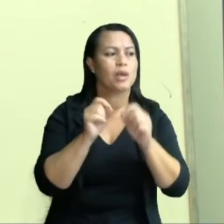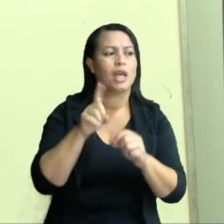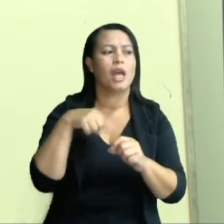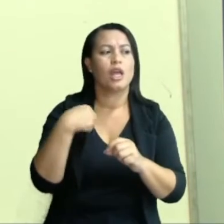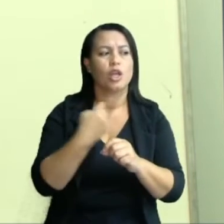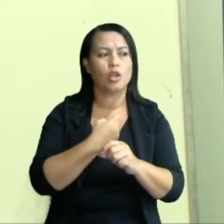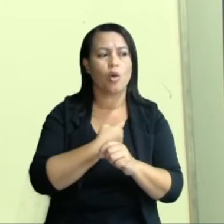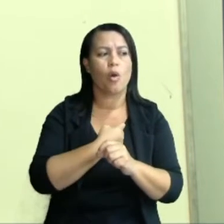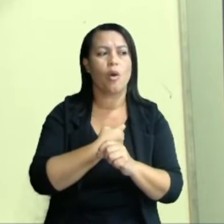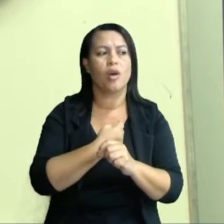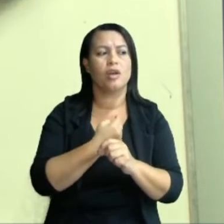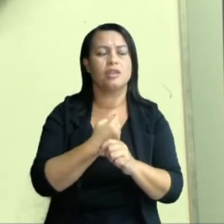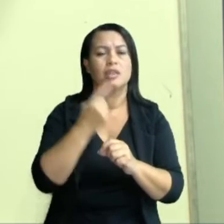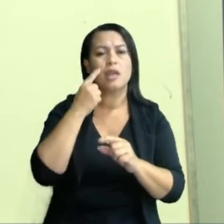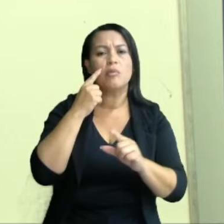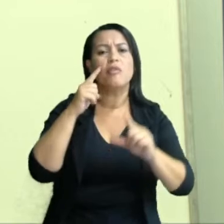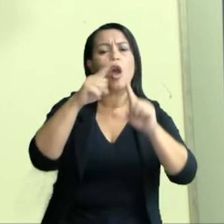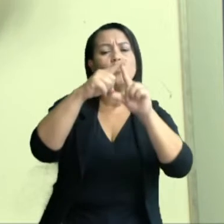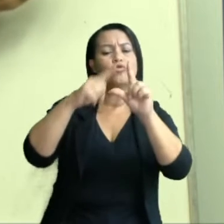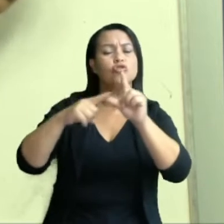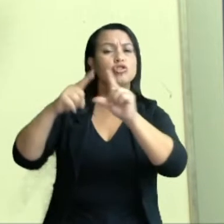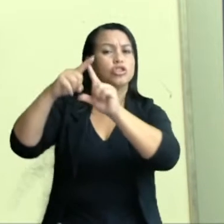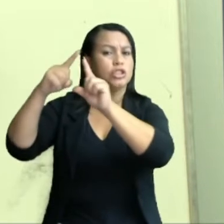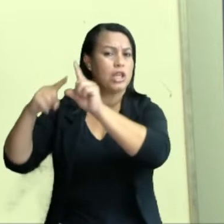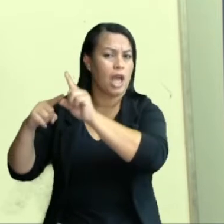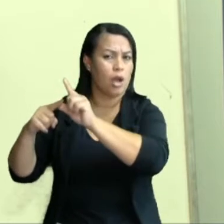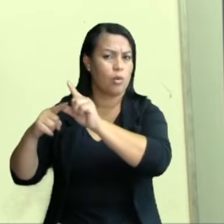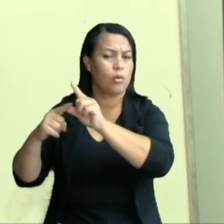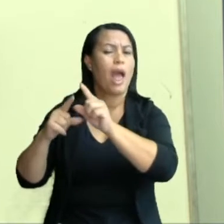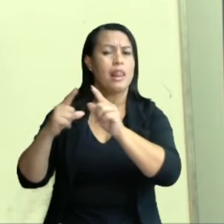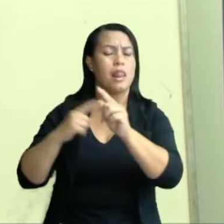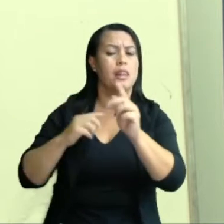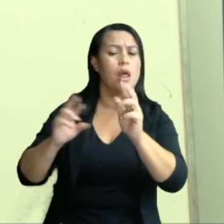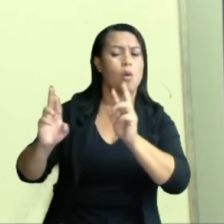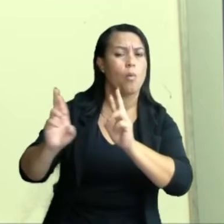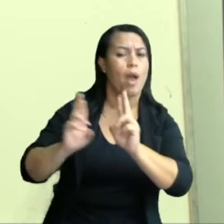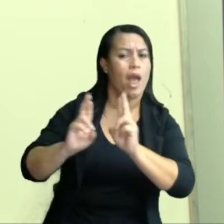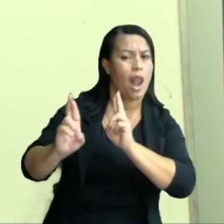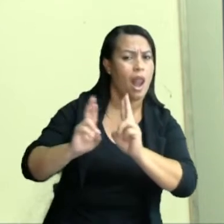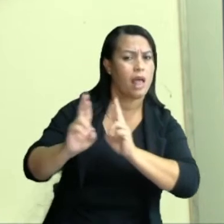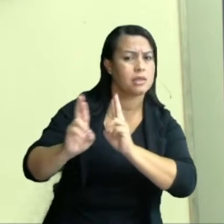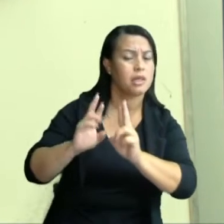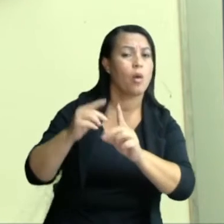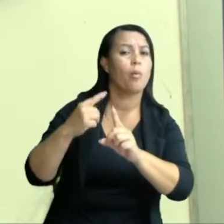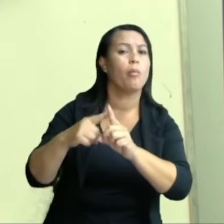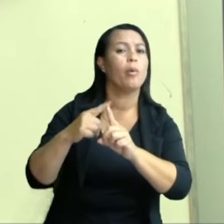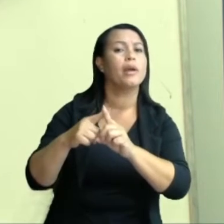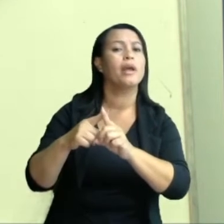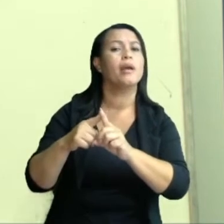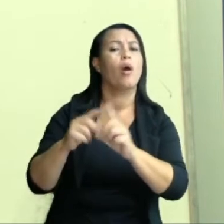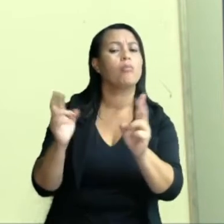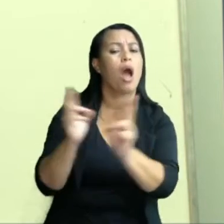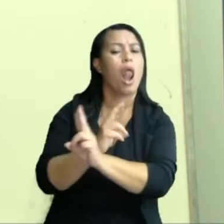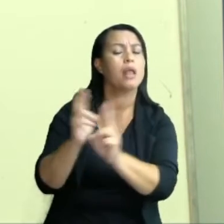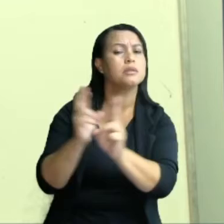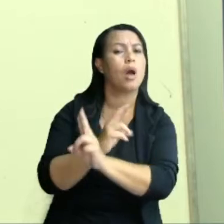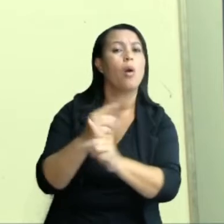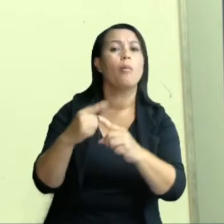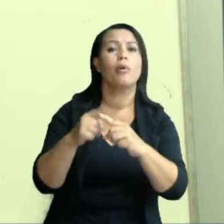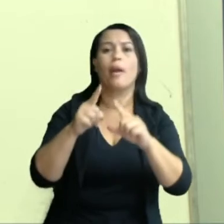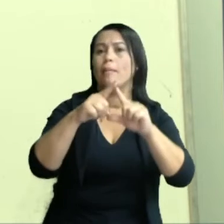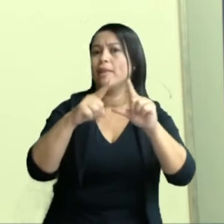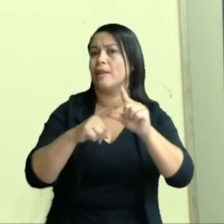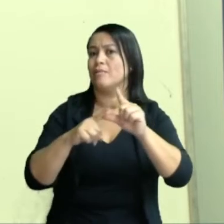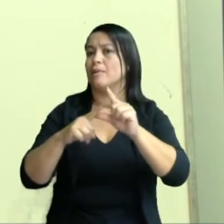a gente, esses triângulos aqui possuem uma relação? Por quê? O triângulo pequeno é a metade do